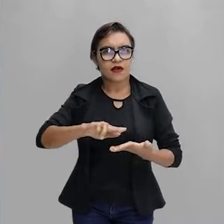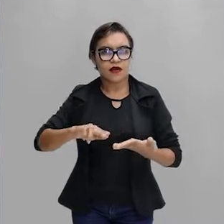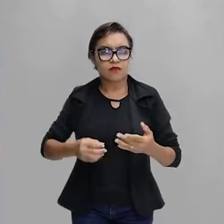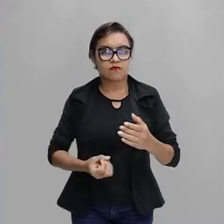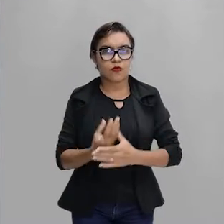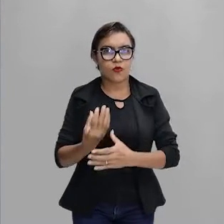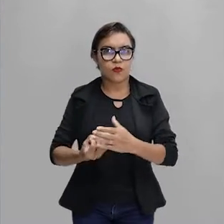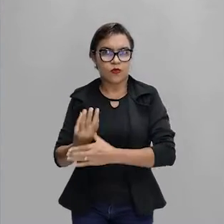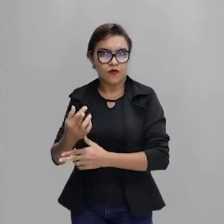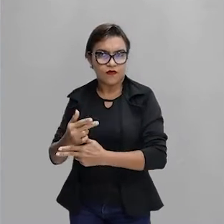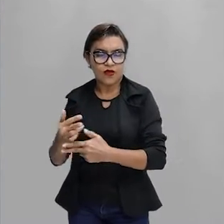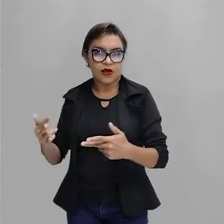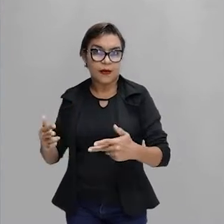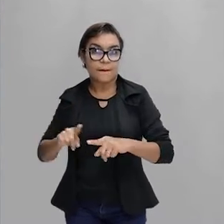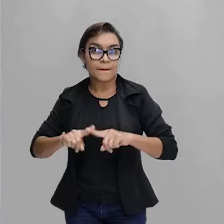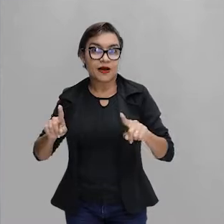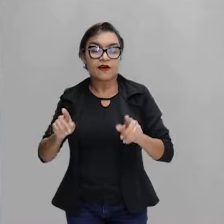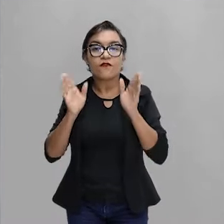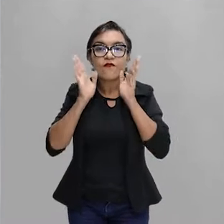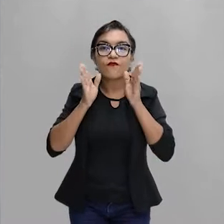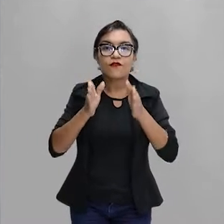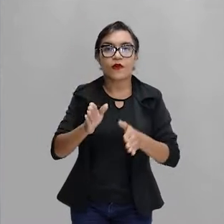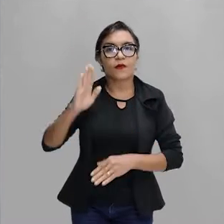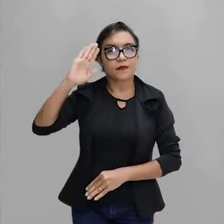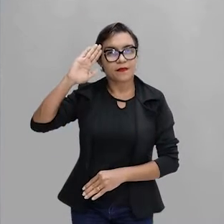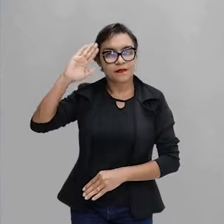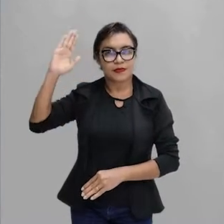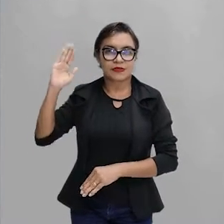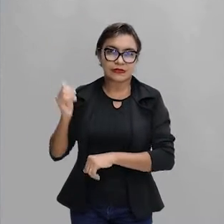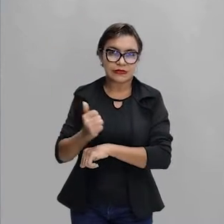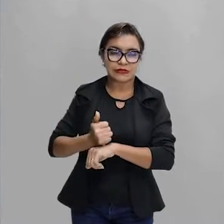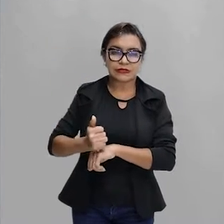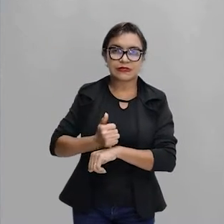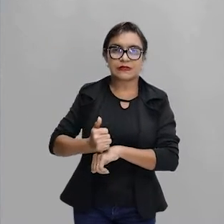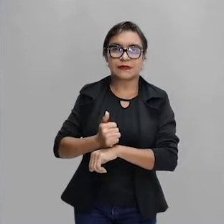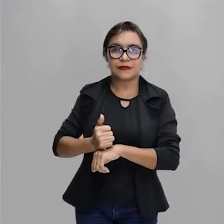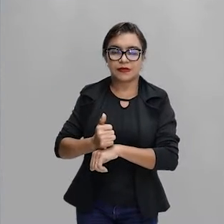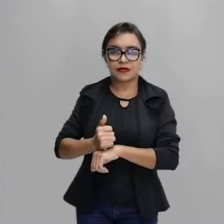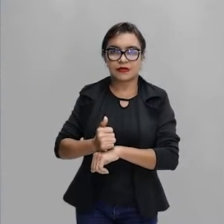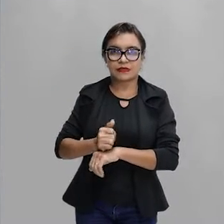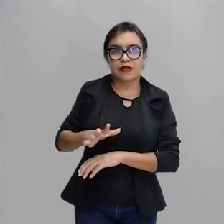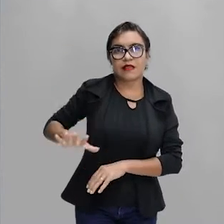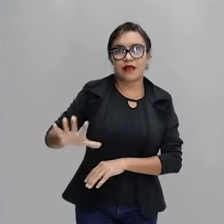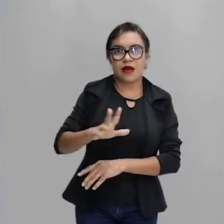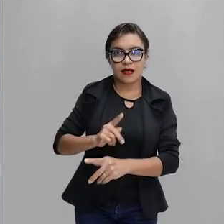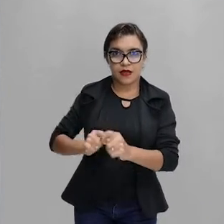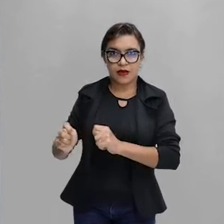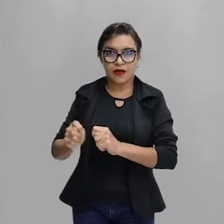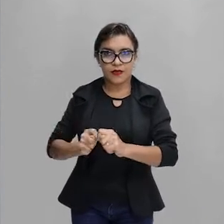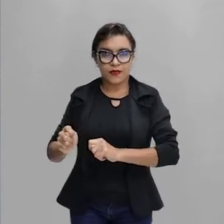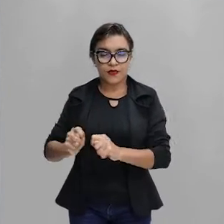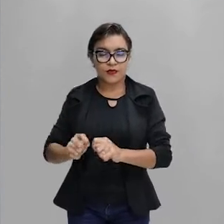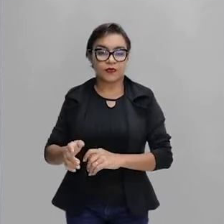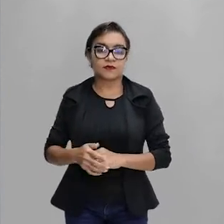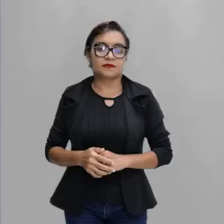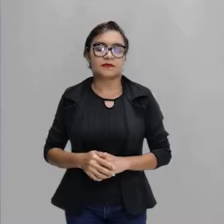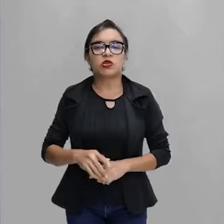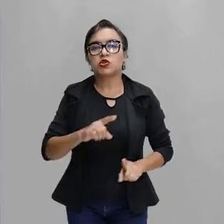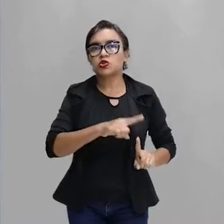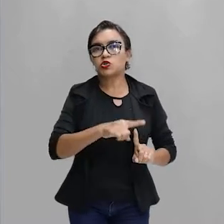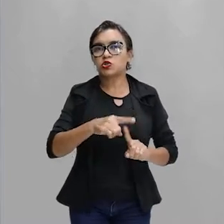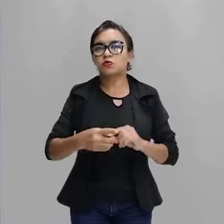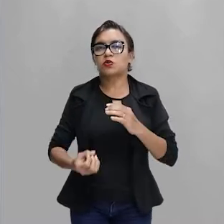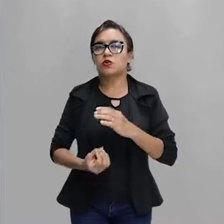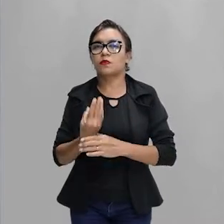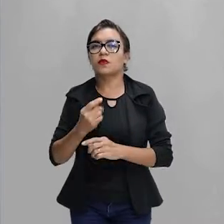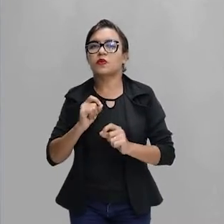aqui nas principais, as que têm, de certa forma, maior abrangência econômica, tá? E quando a gente fala de tipo de produção em relação à